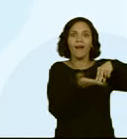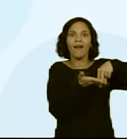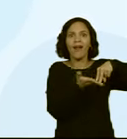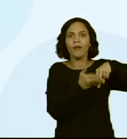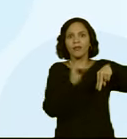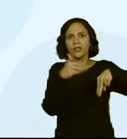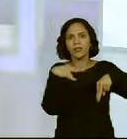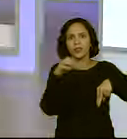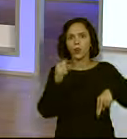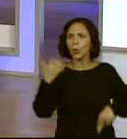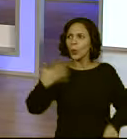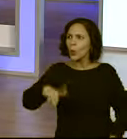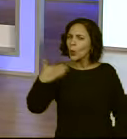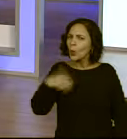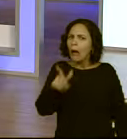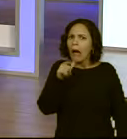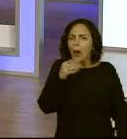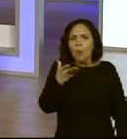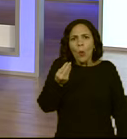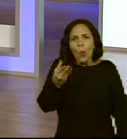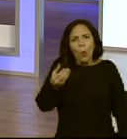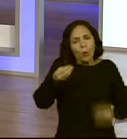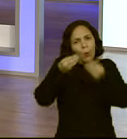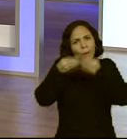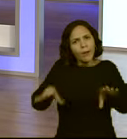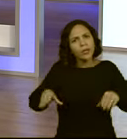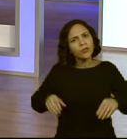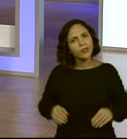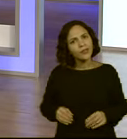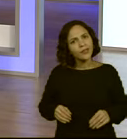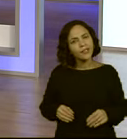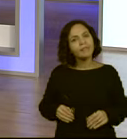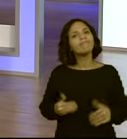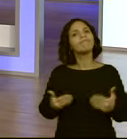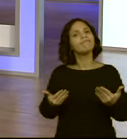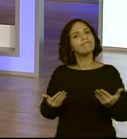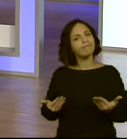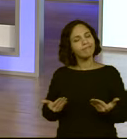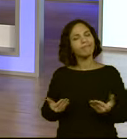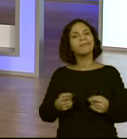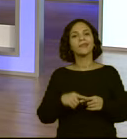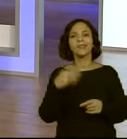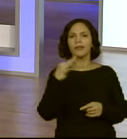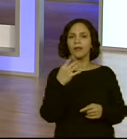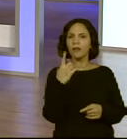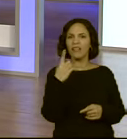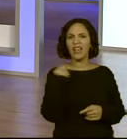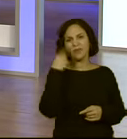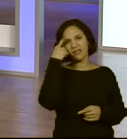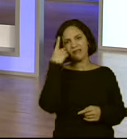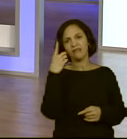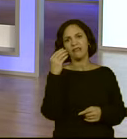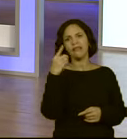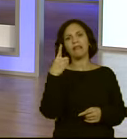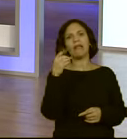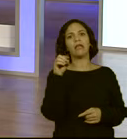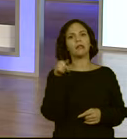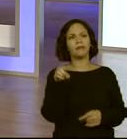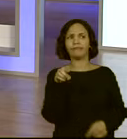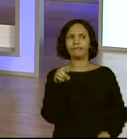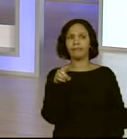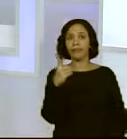calça jeans de quantos litros de água são necessários a gente fica também não só de 10 litros né